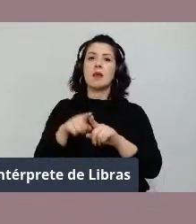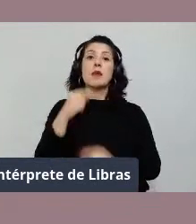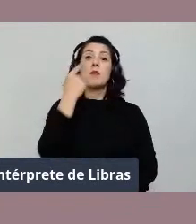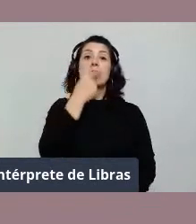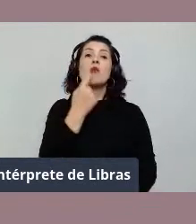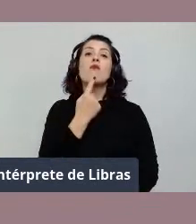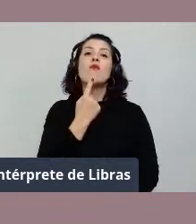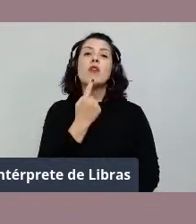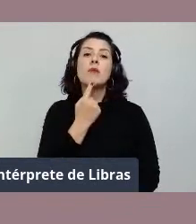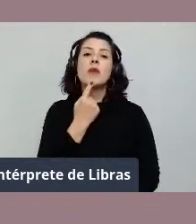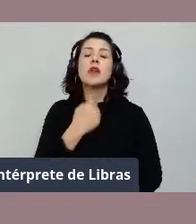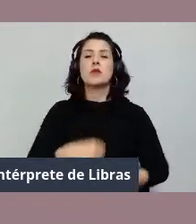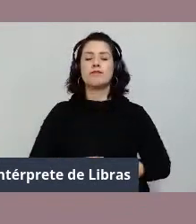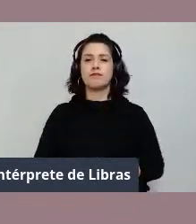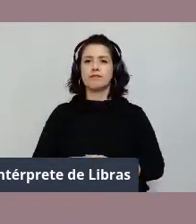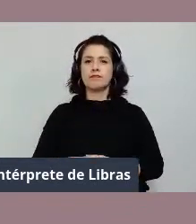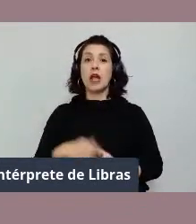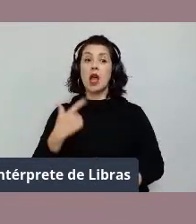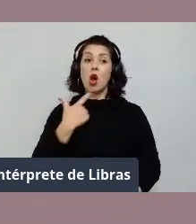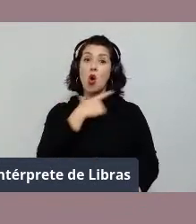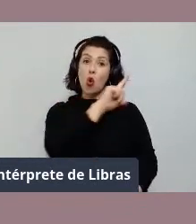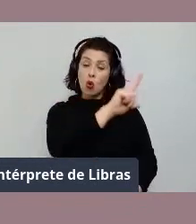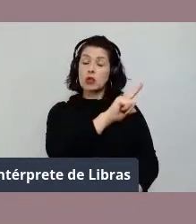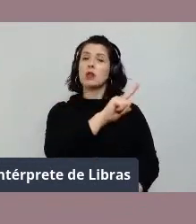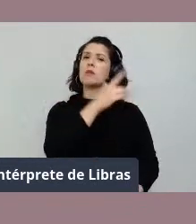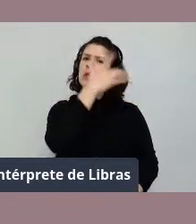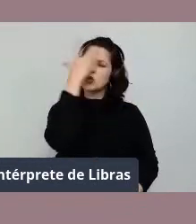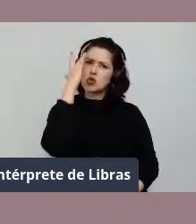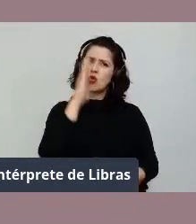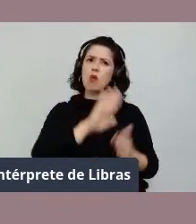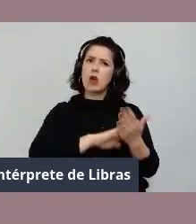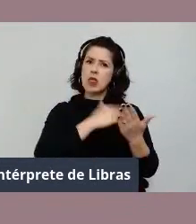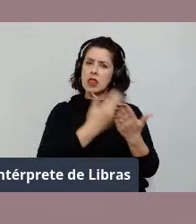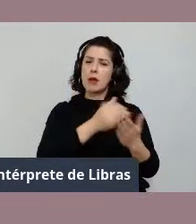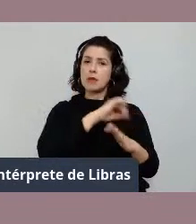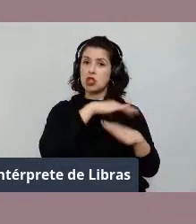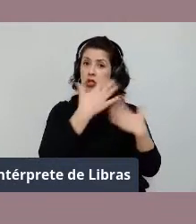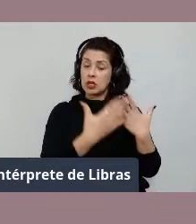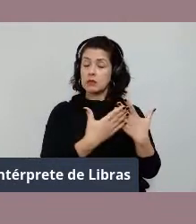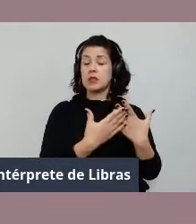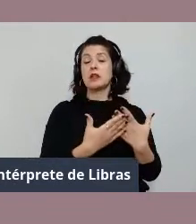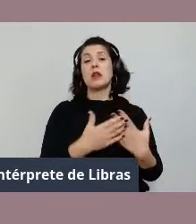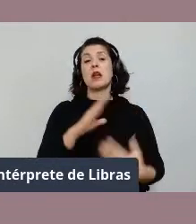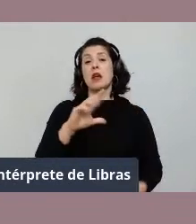vermelho. A nossa outra intérprete de Libras, a Cláudia,